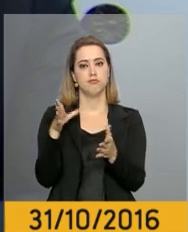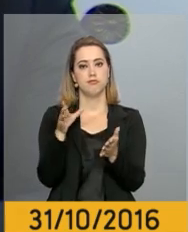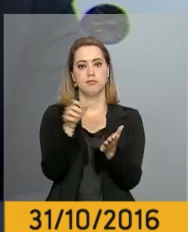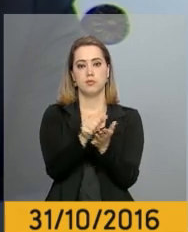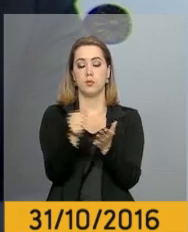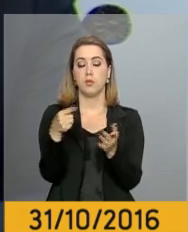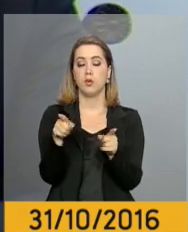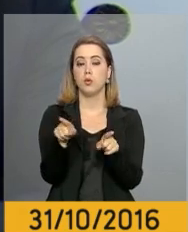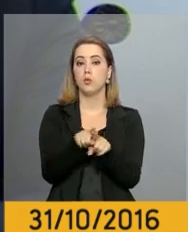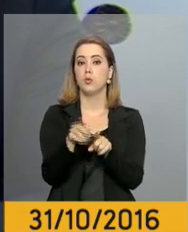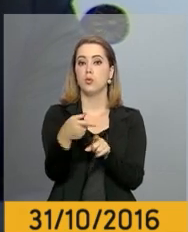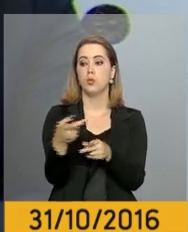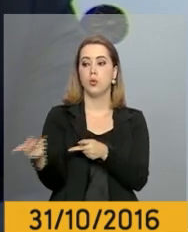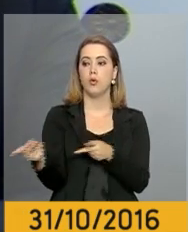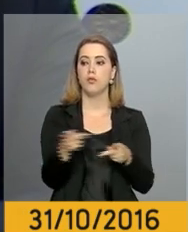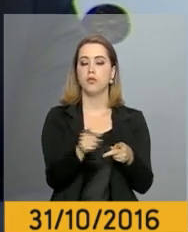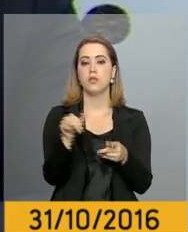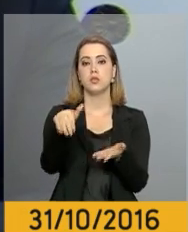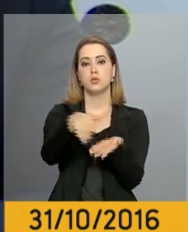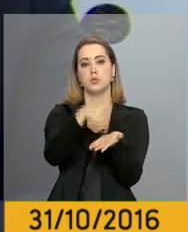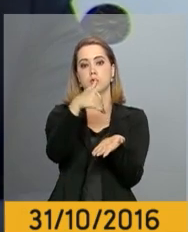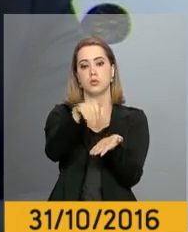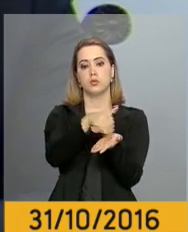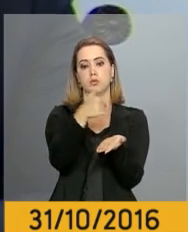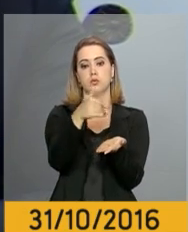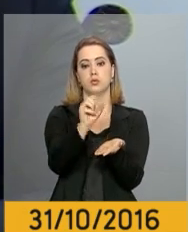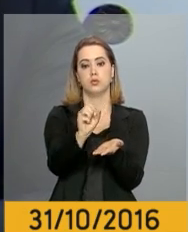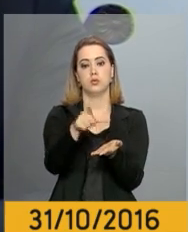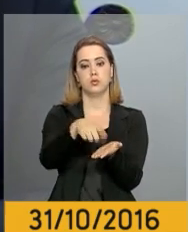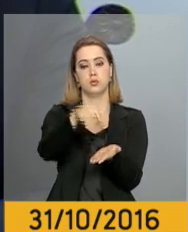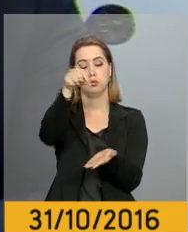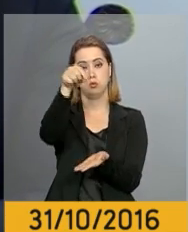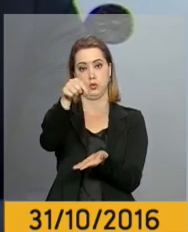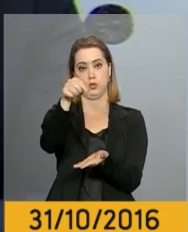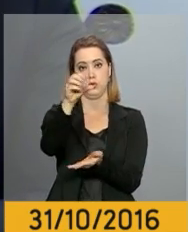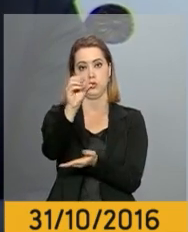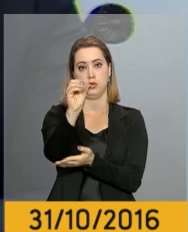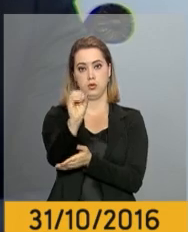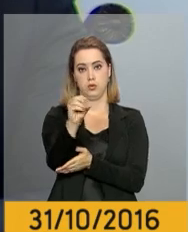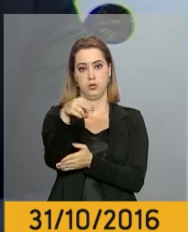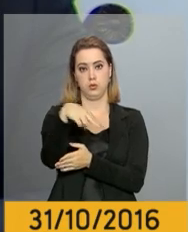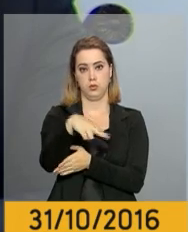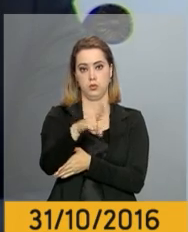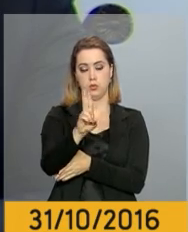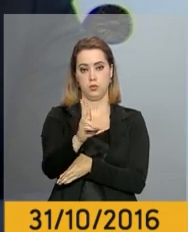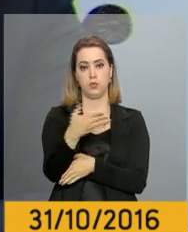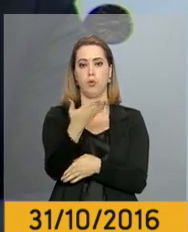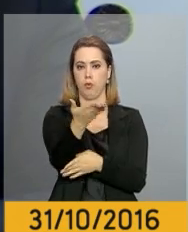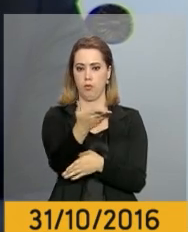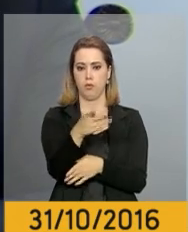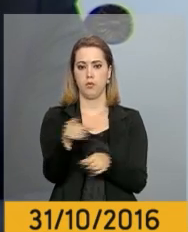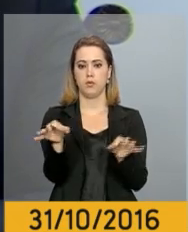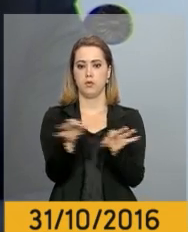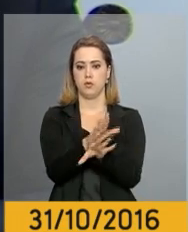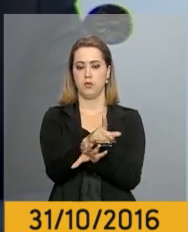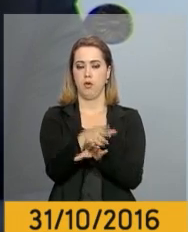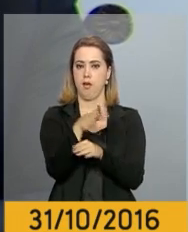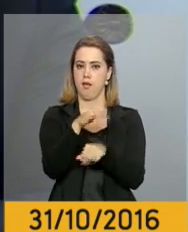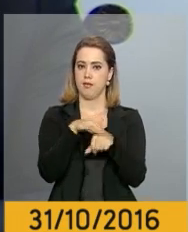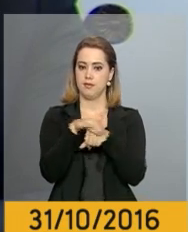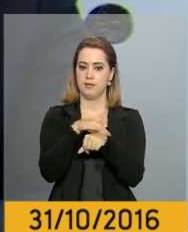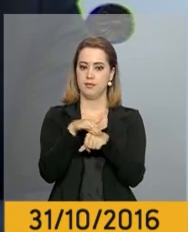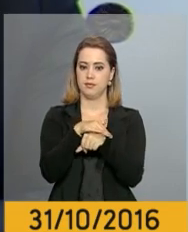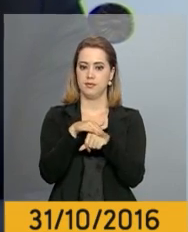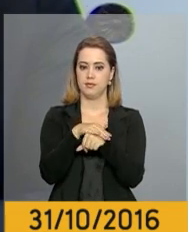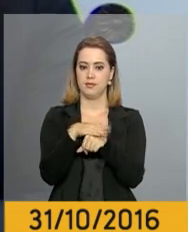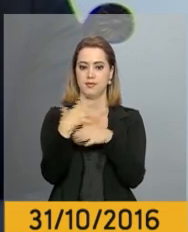do convite que fizemos ao secretário eleito da ONU Aliás quando vossa excelência terminou o discurso recebeu